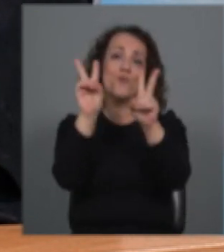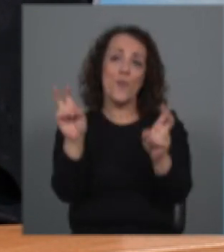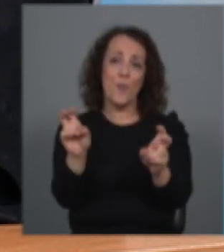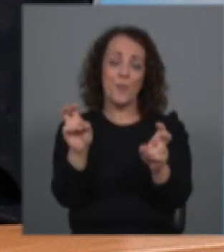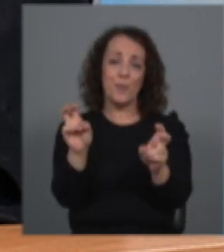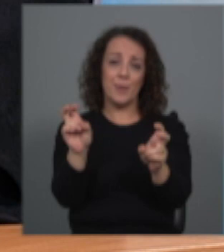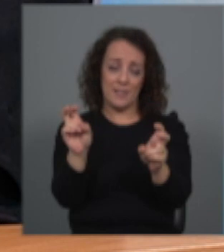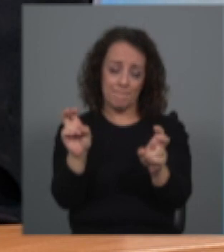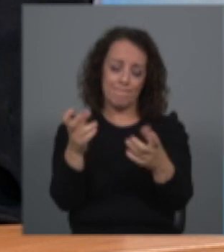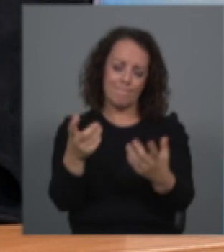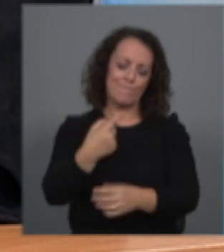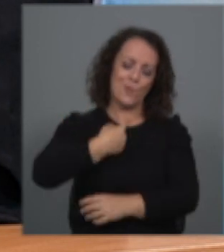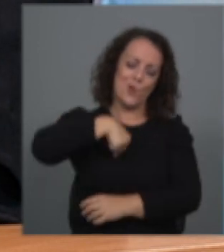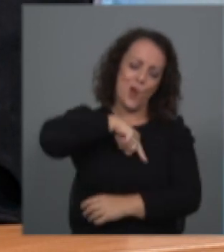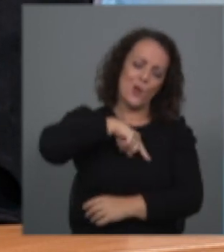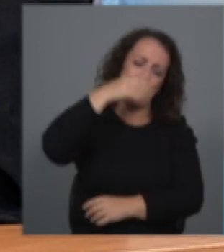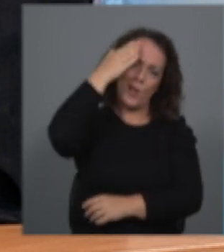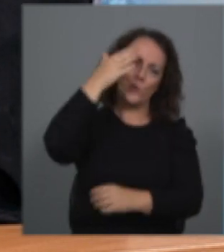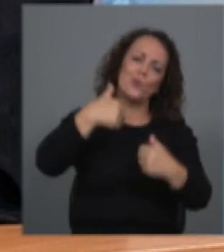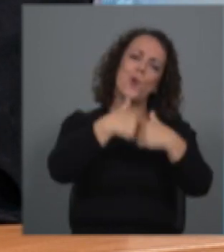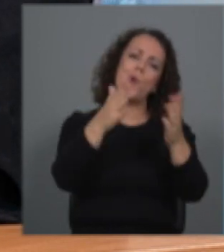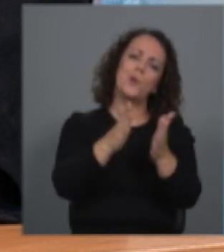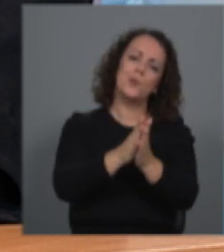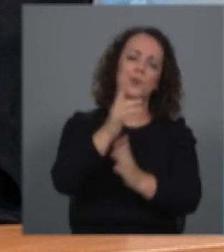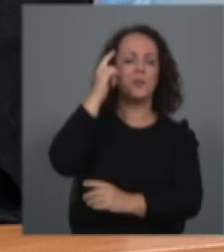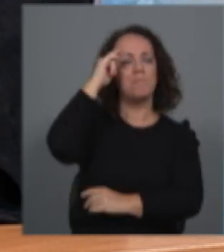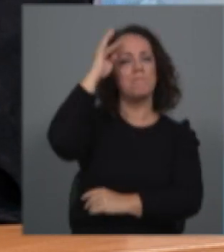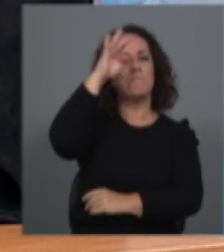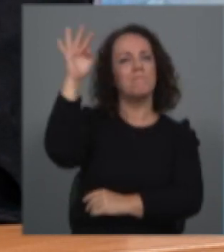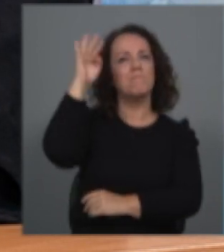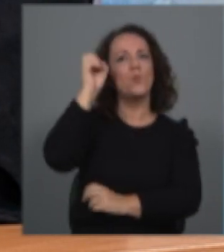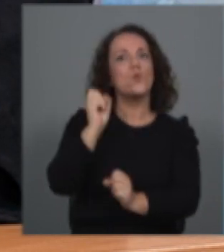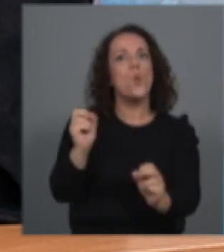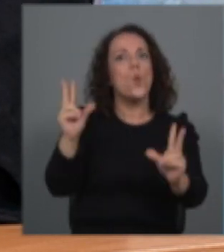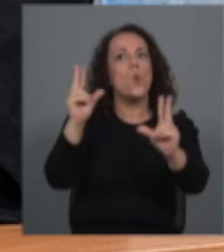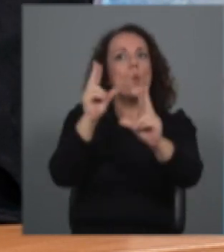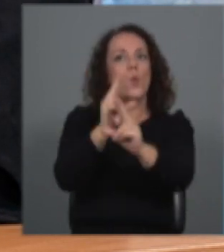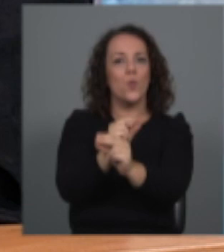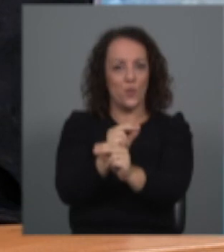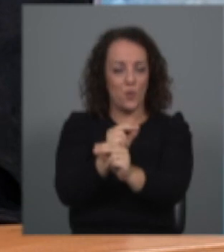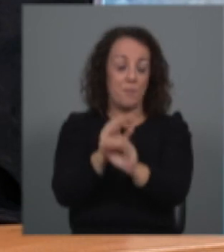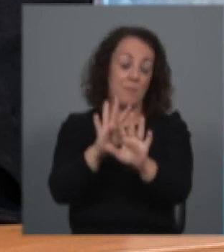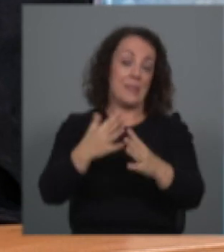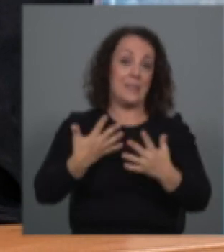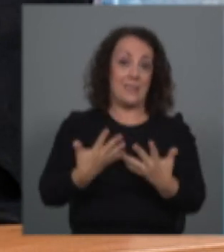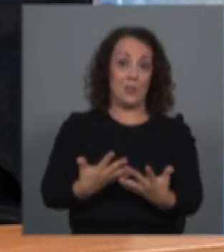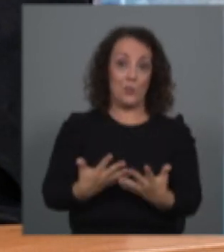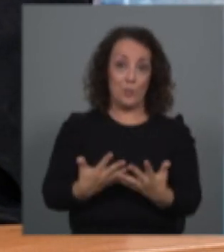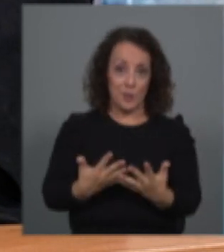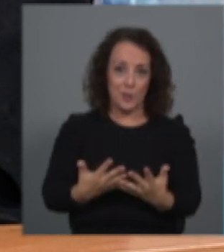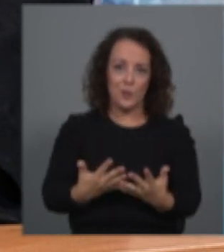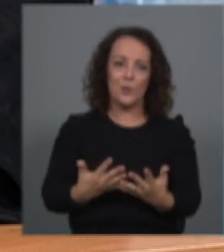nós, penso que todos, estávamos à espera de algo de novo. E neste momento